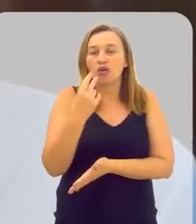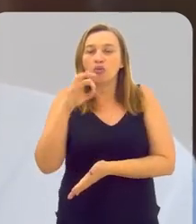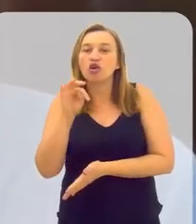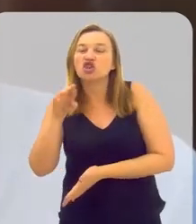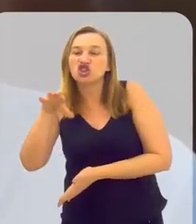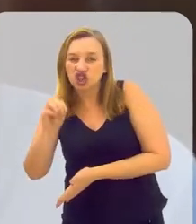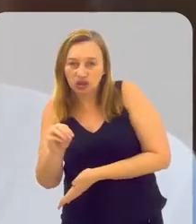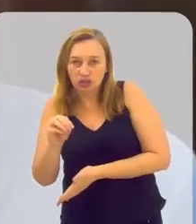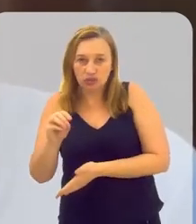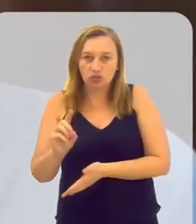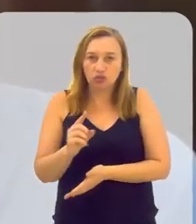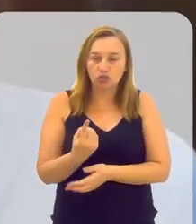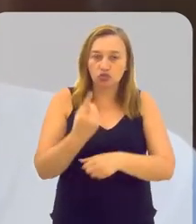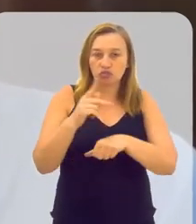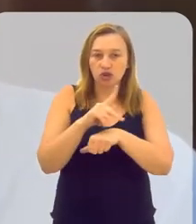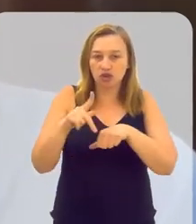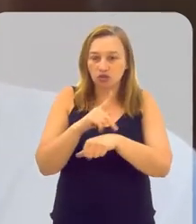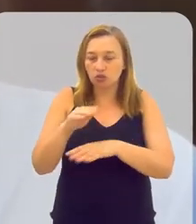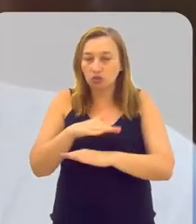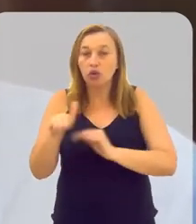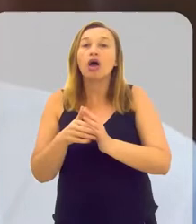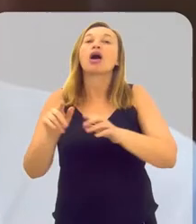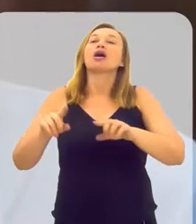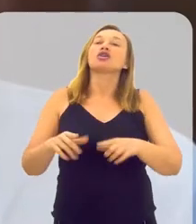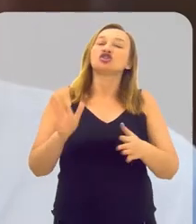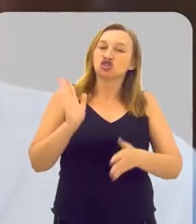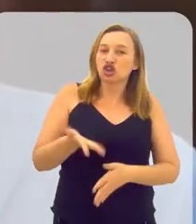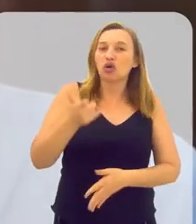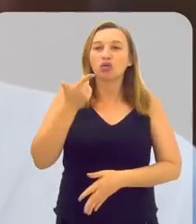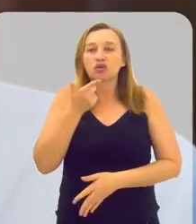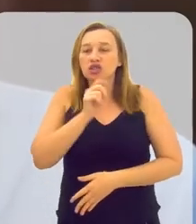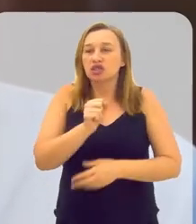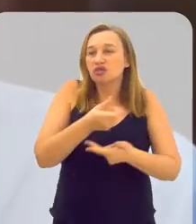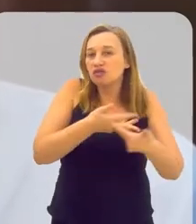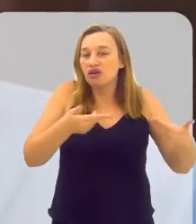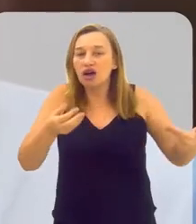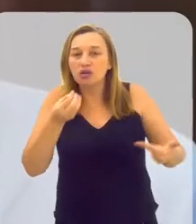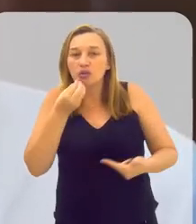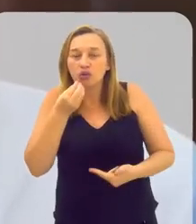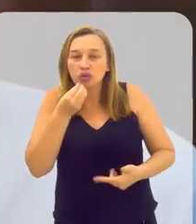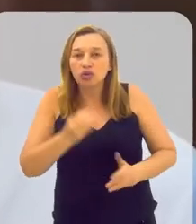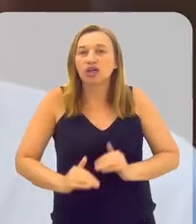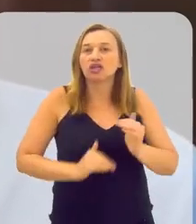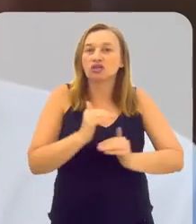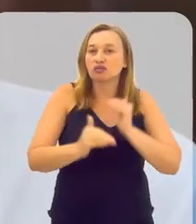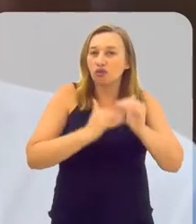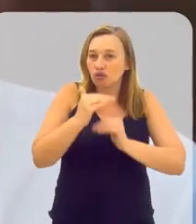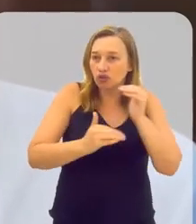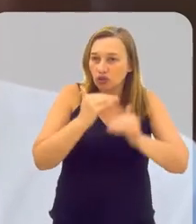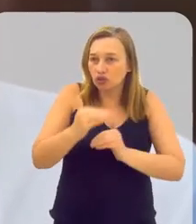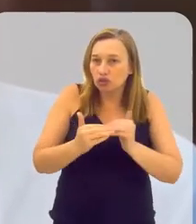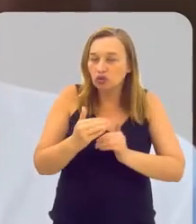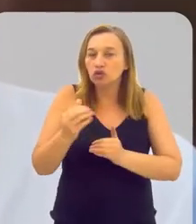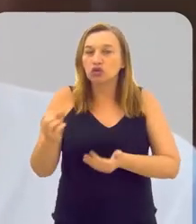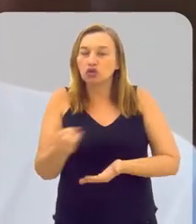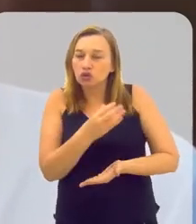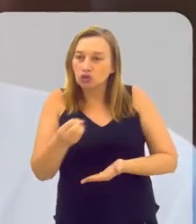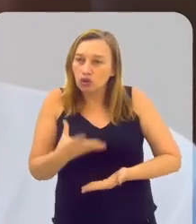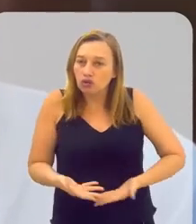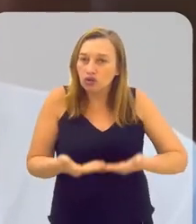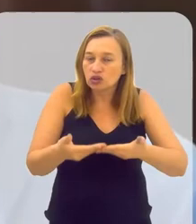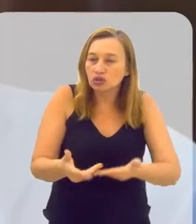modo homogêneo pelo país como um todo. A gente já conseguiu ver grandes oportunidades sendo desenvolvidas, né, de